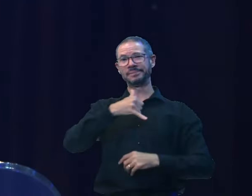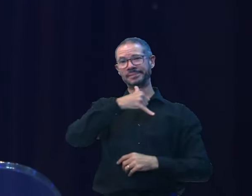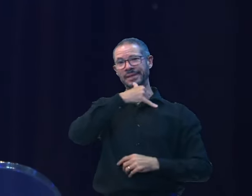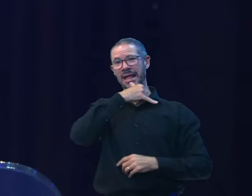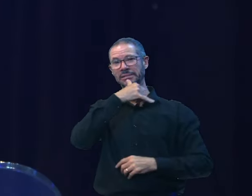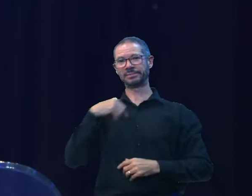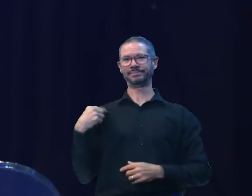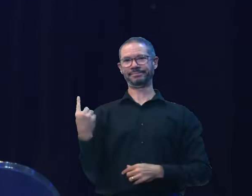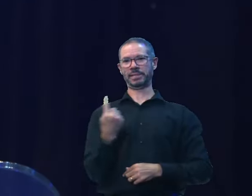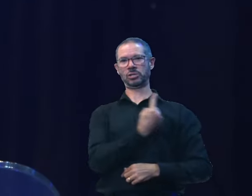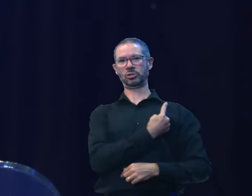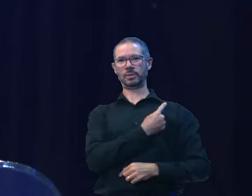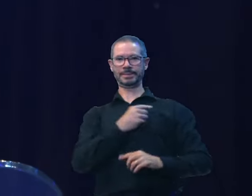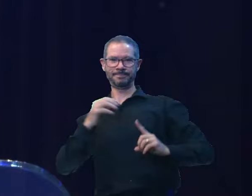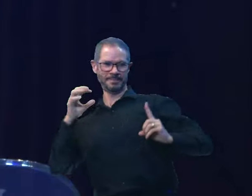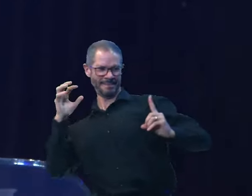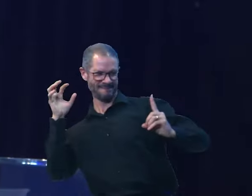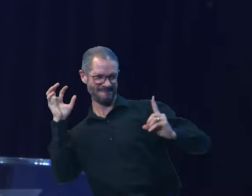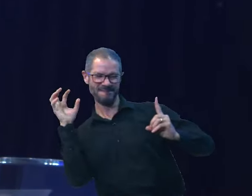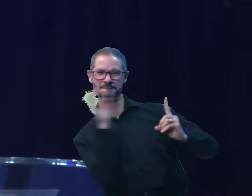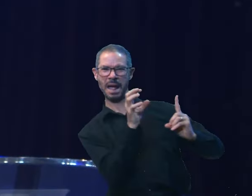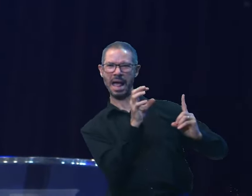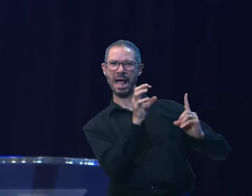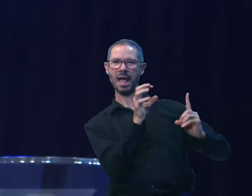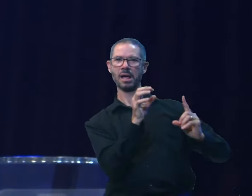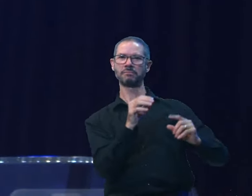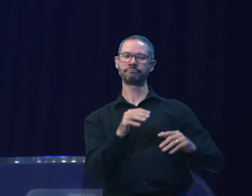Infelizmente nós ferimos.